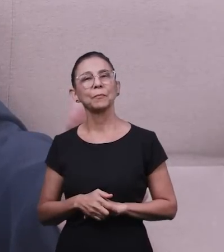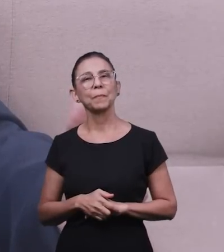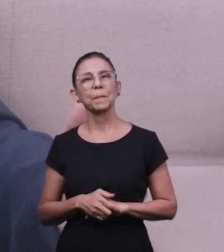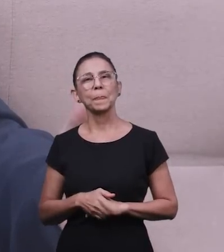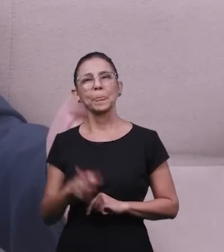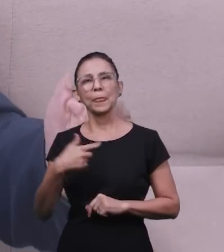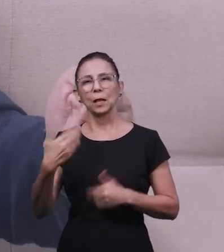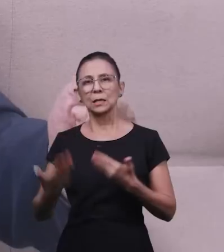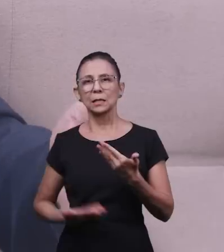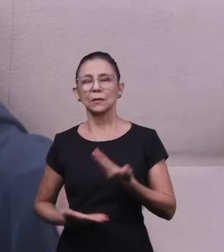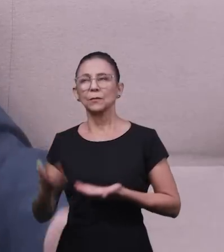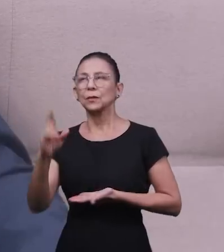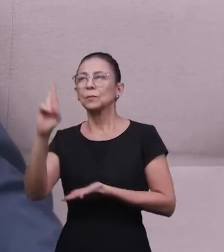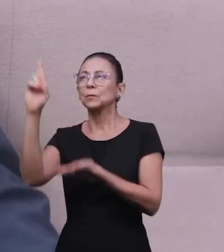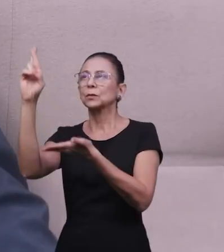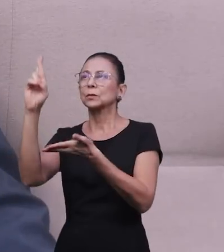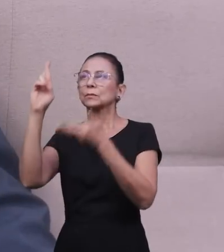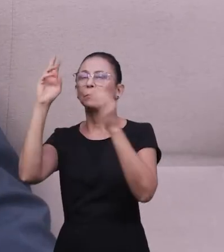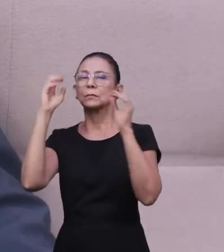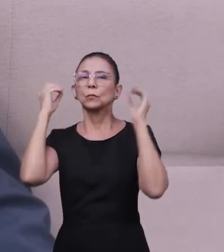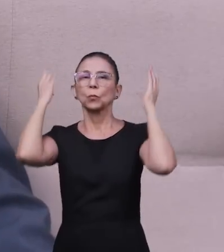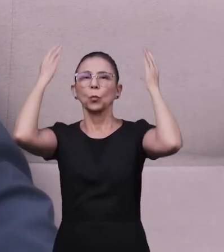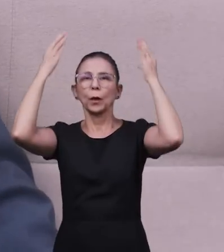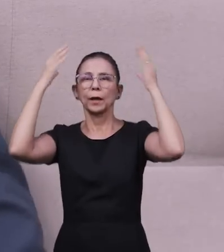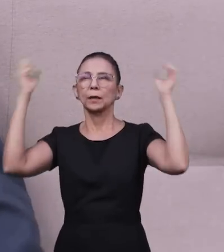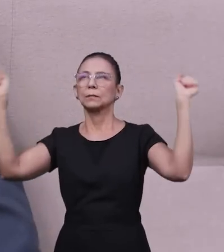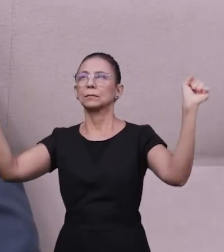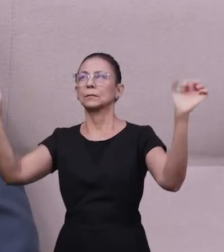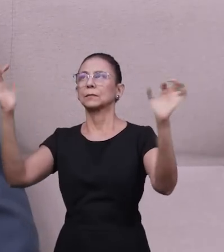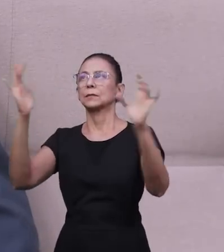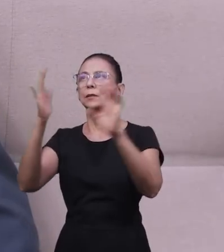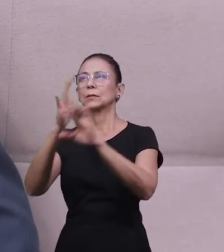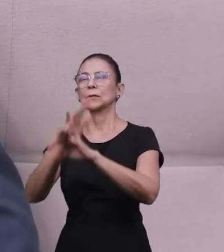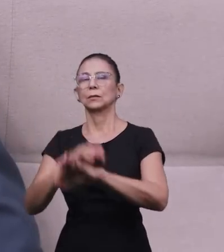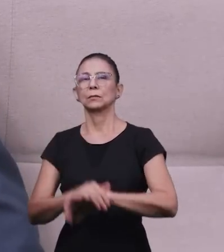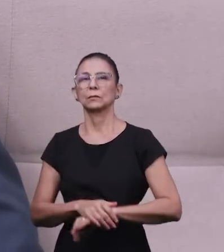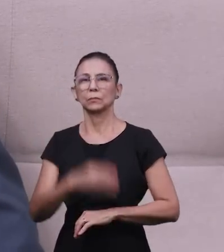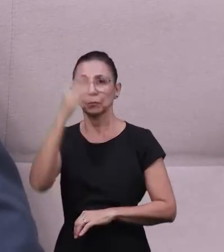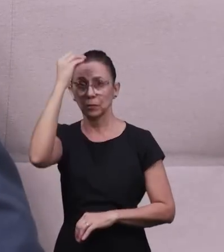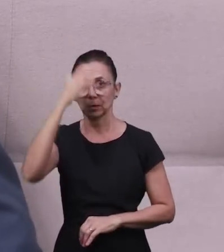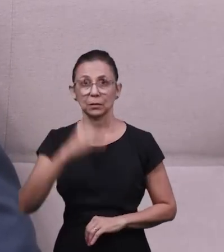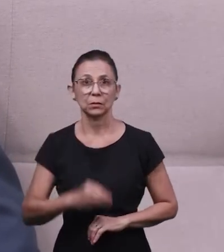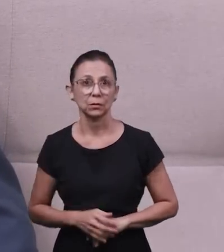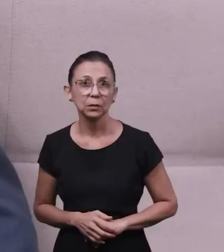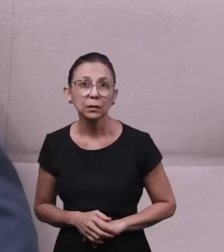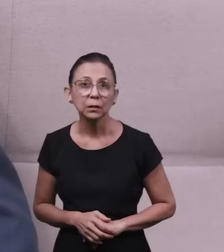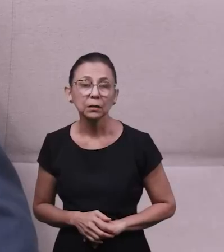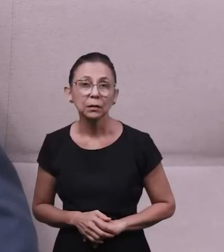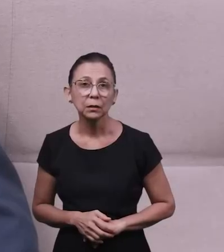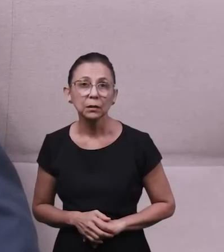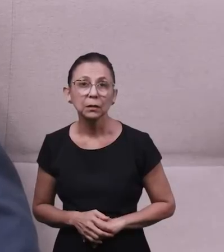Conhecemos e somos servos do Rei da Glória. Glória a Deus. Nós vamos desistir?